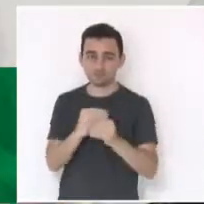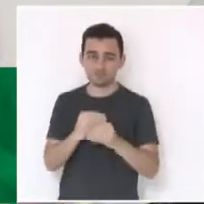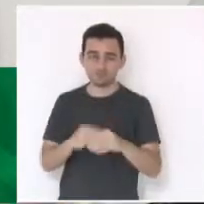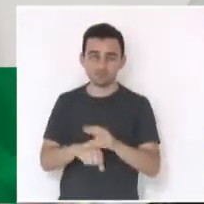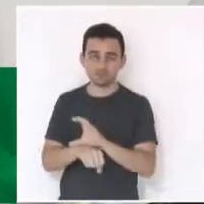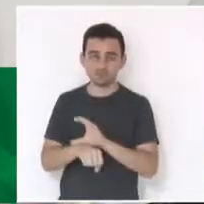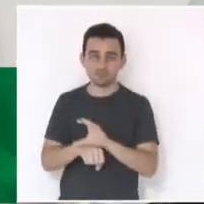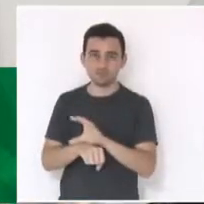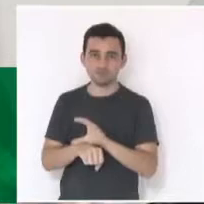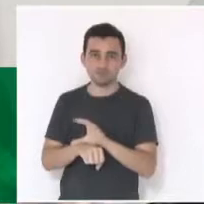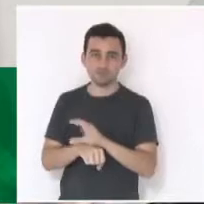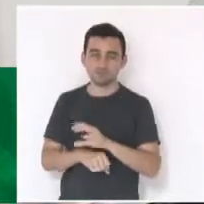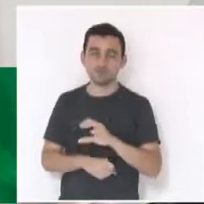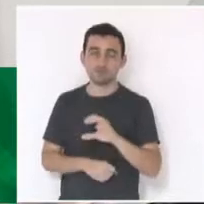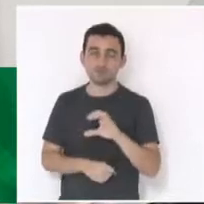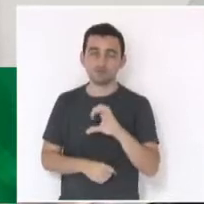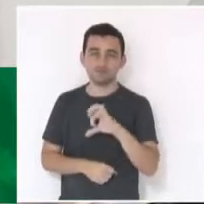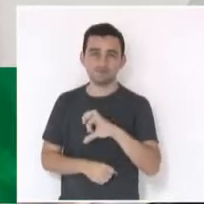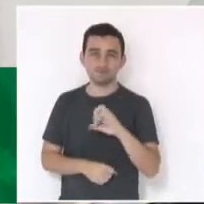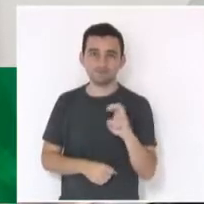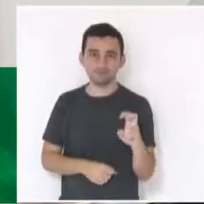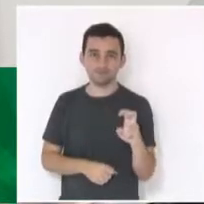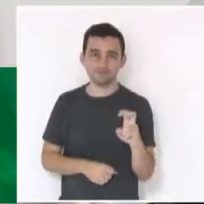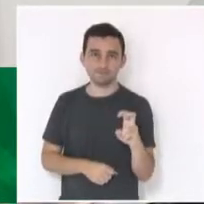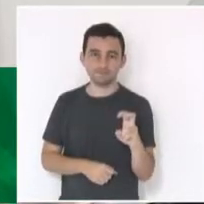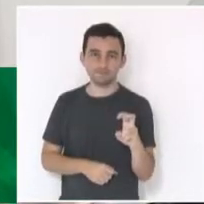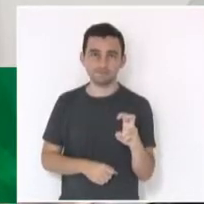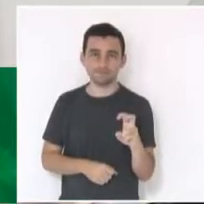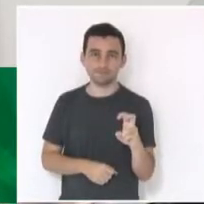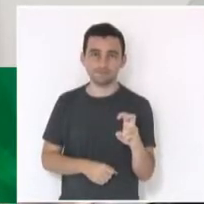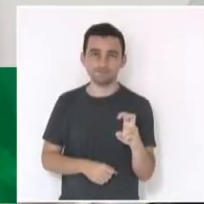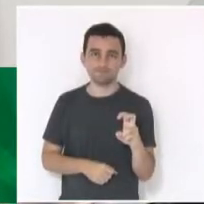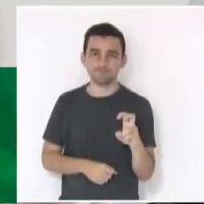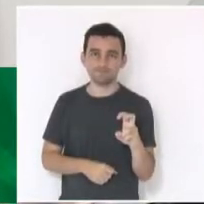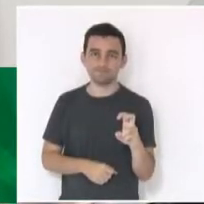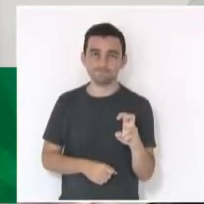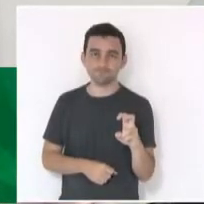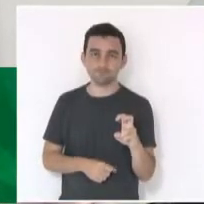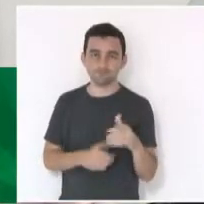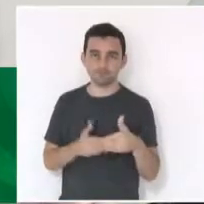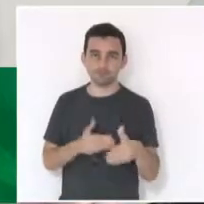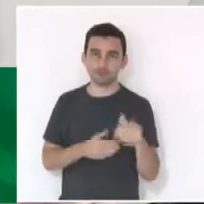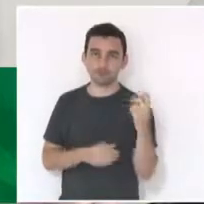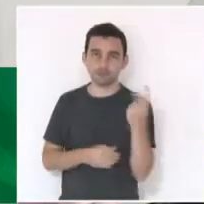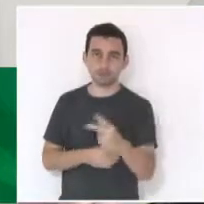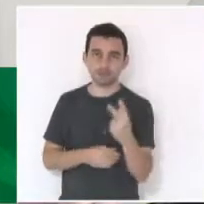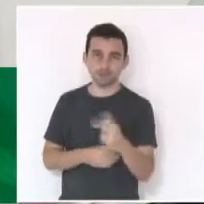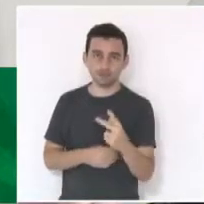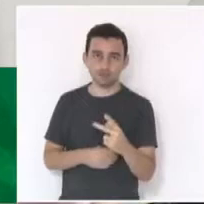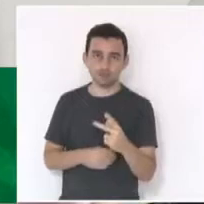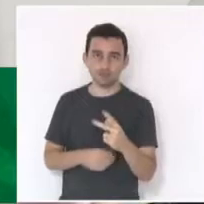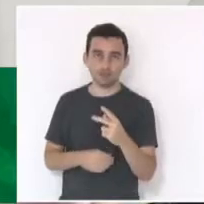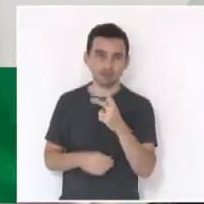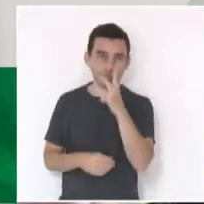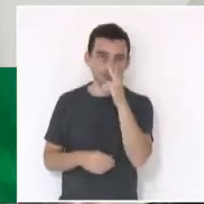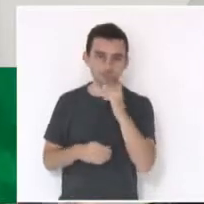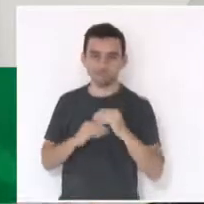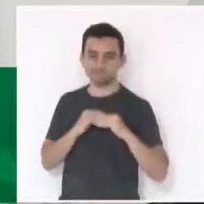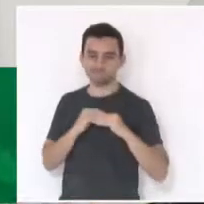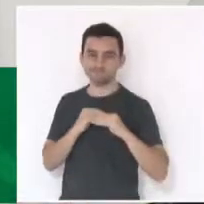a emenda 95 aonde através dela congela